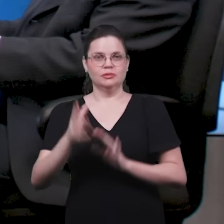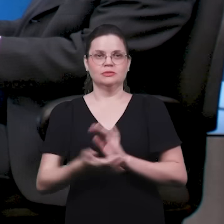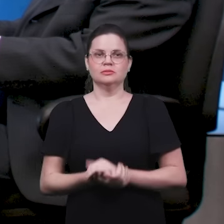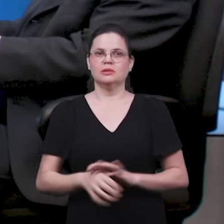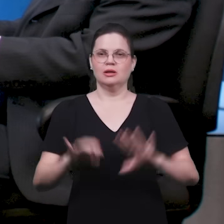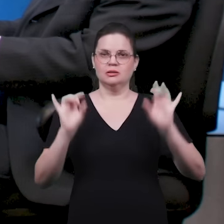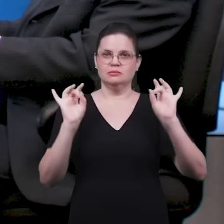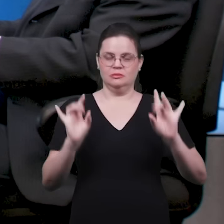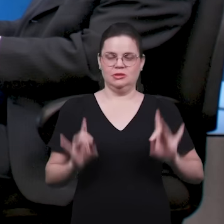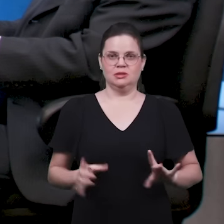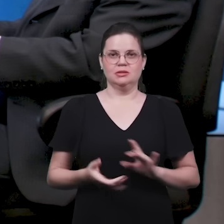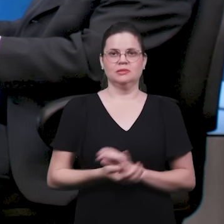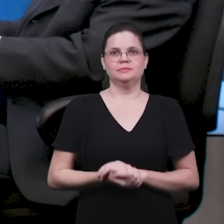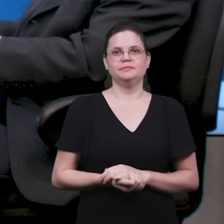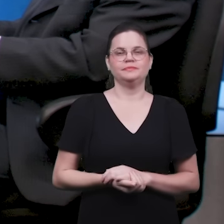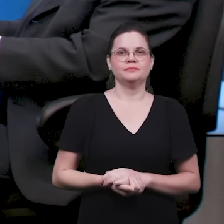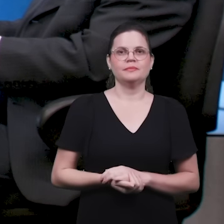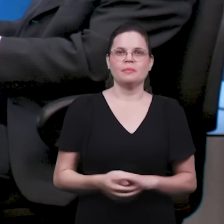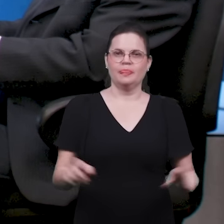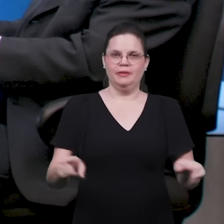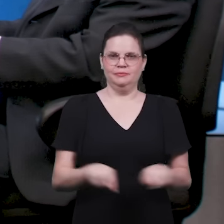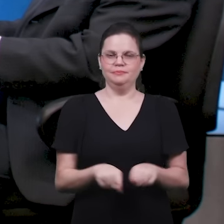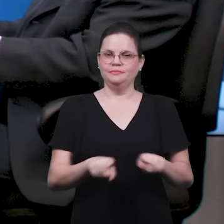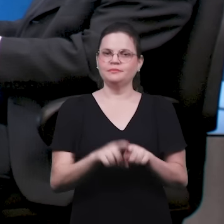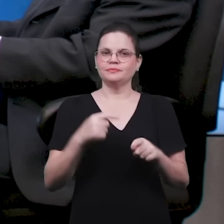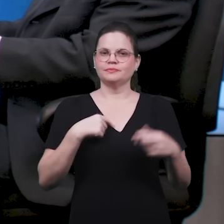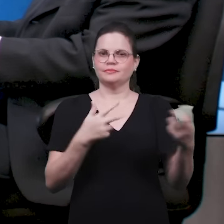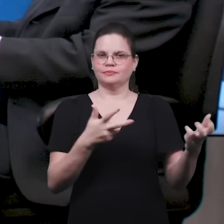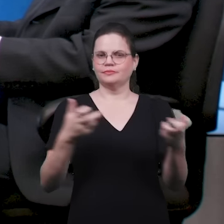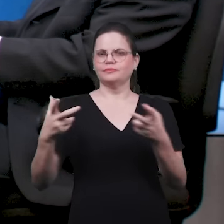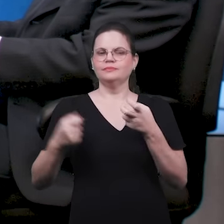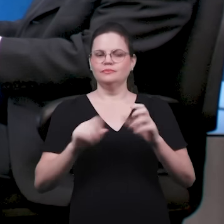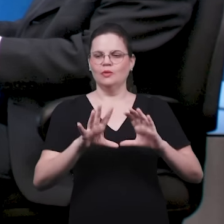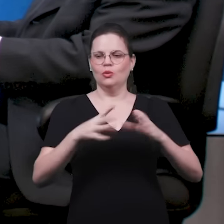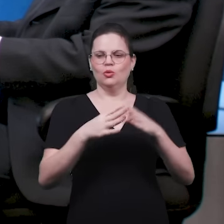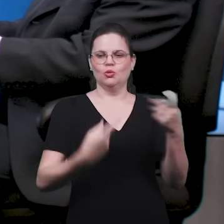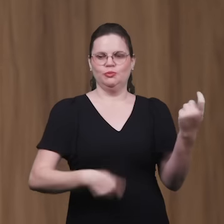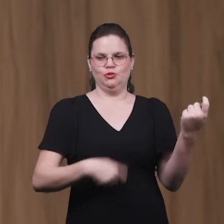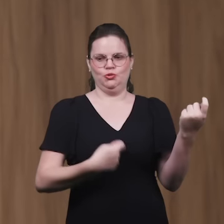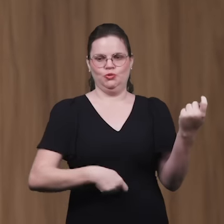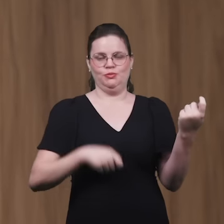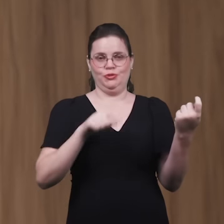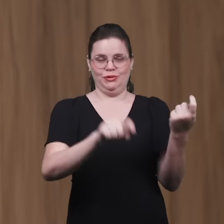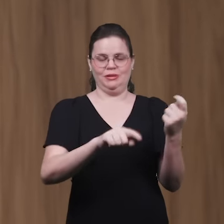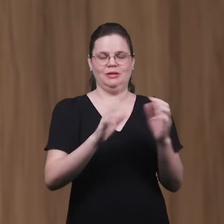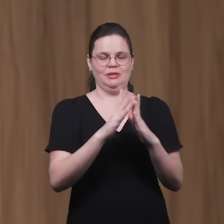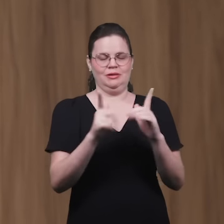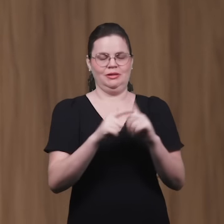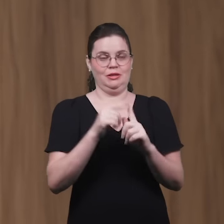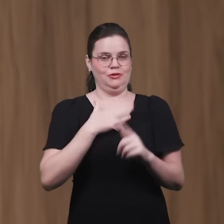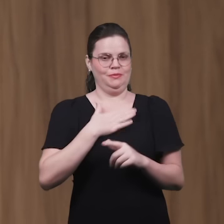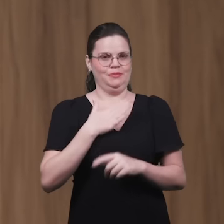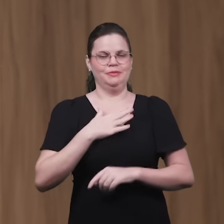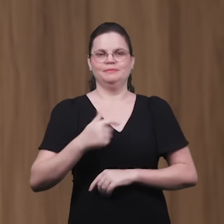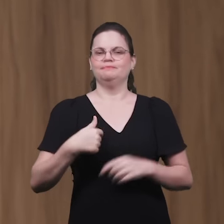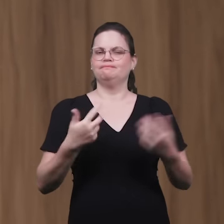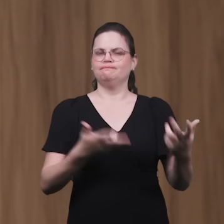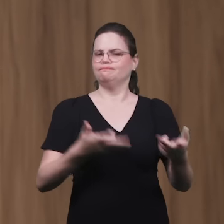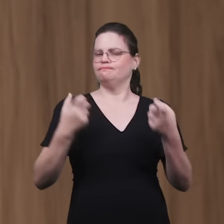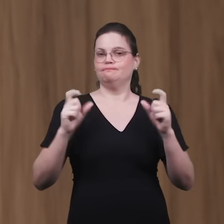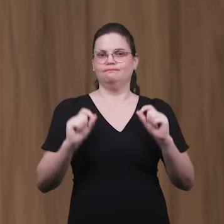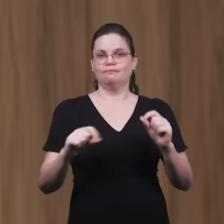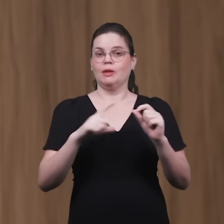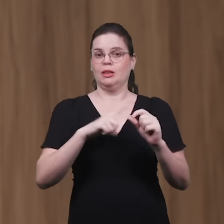especial. Eu costumo observar, às vezes, os instrumentistas na igreja, E eu vejo, por exemplo, que